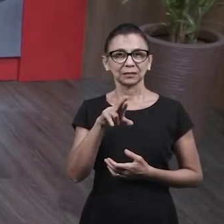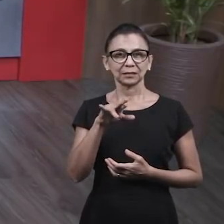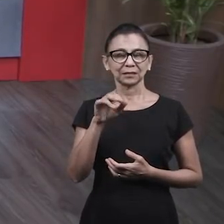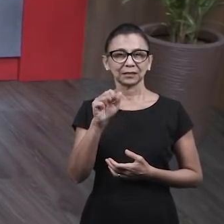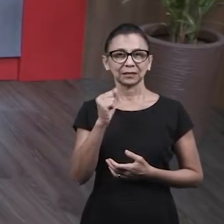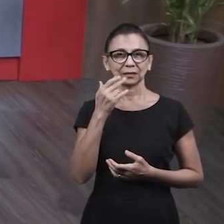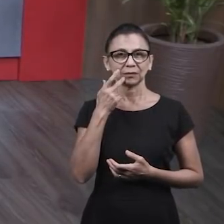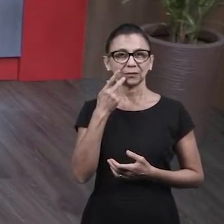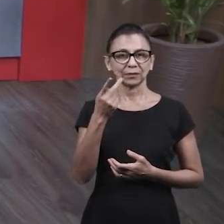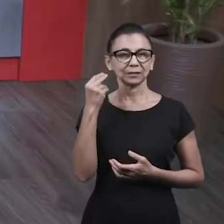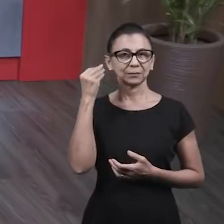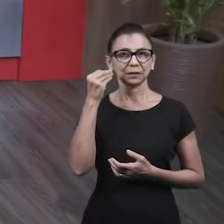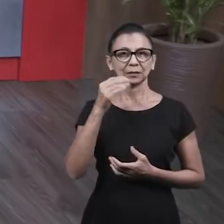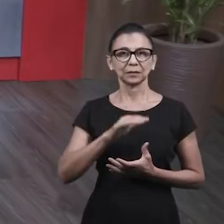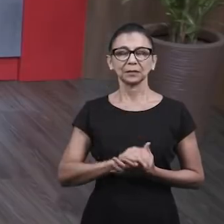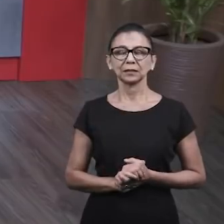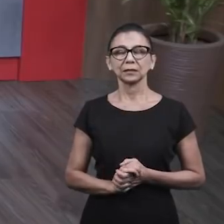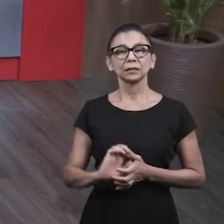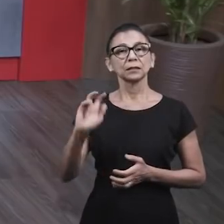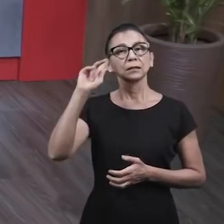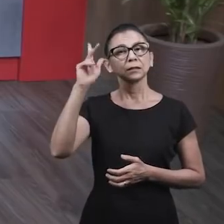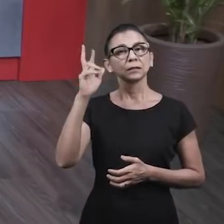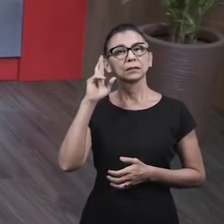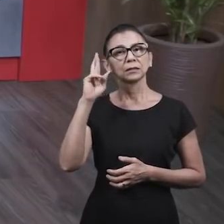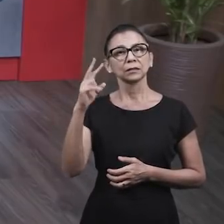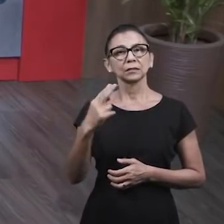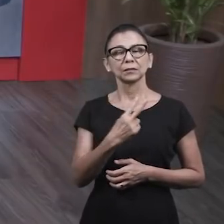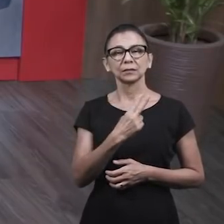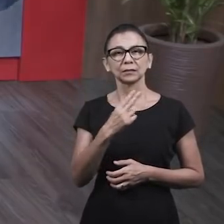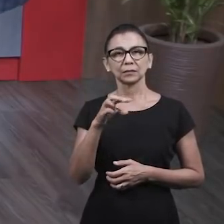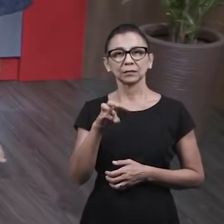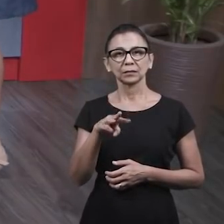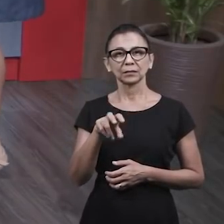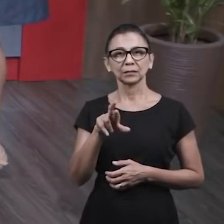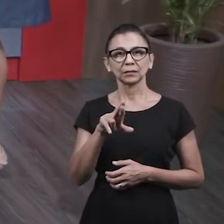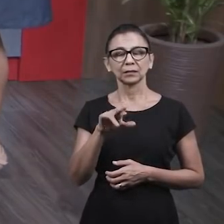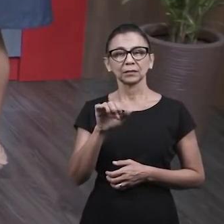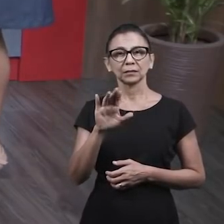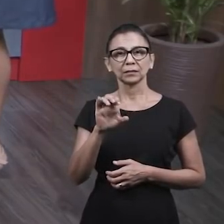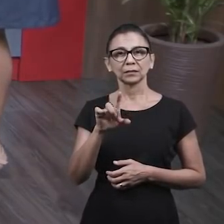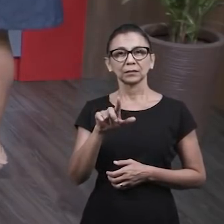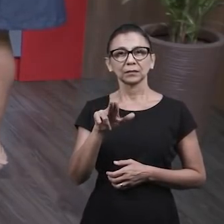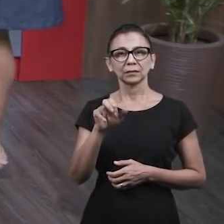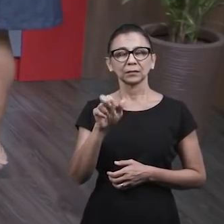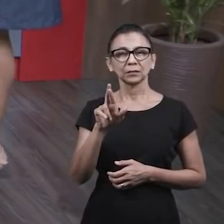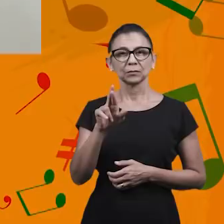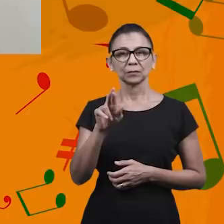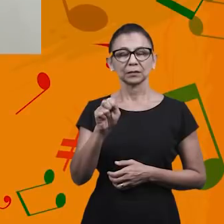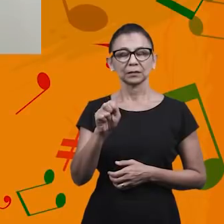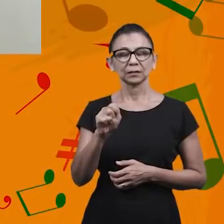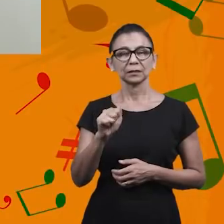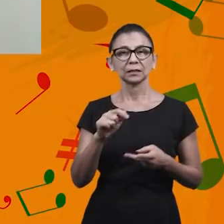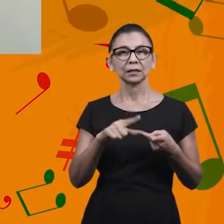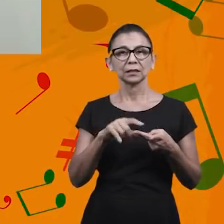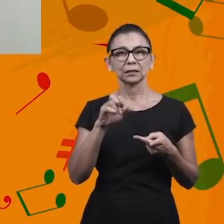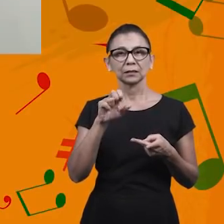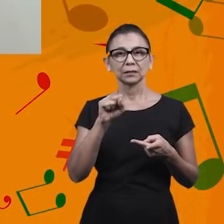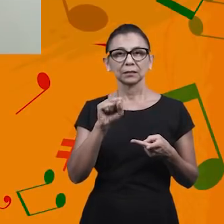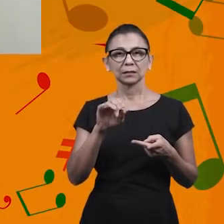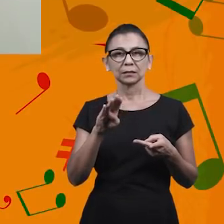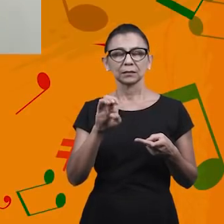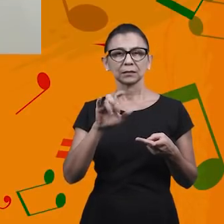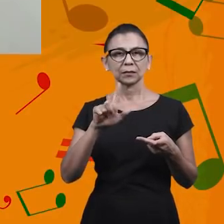instruir, usar, aperfeiçoar o conhecimento e instrumentalidade dos nossos jovens. Glória a Deus!